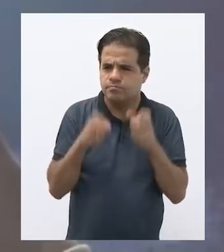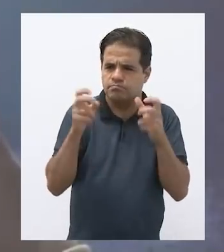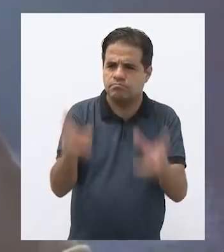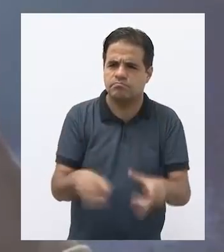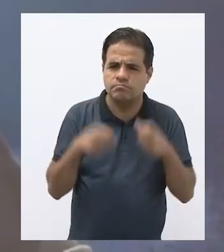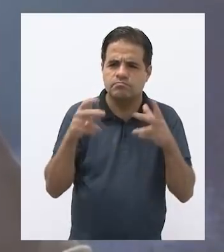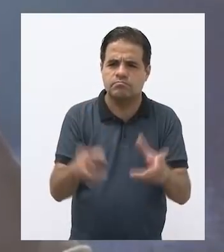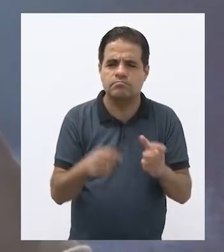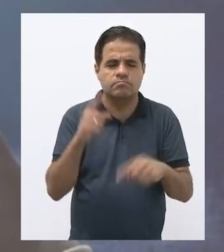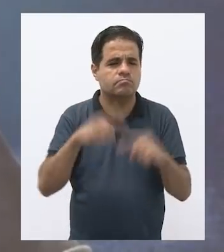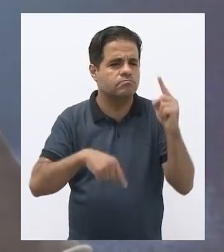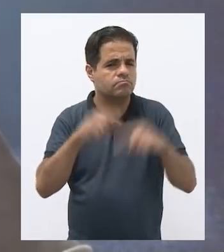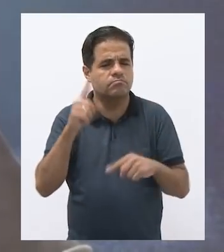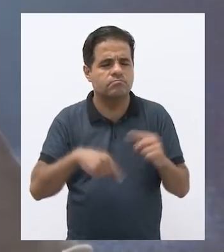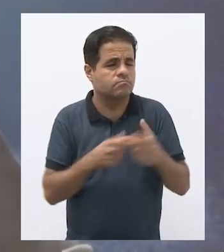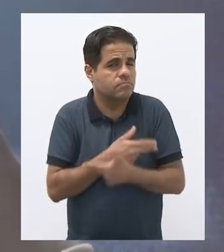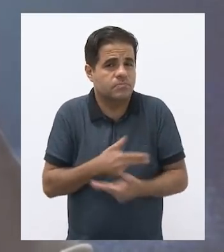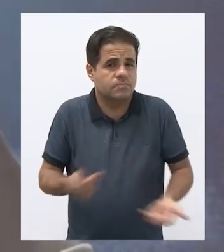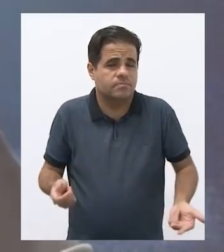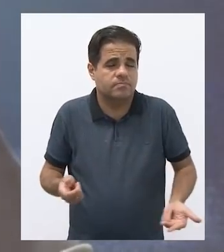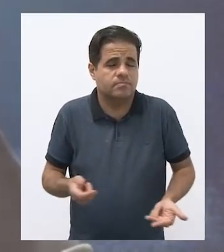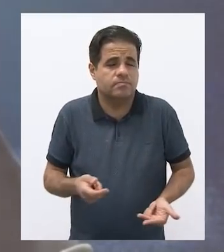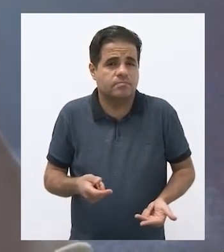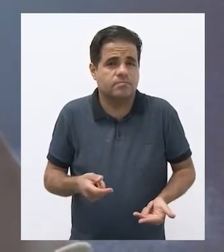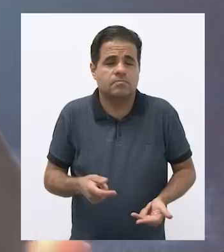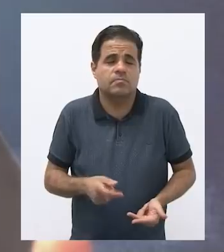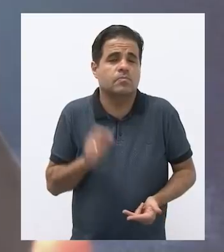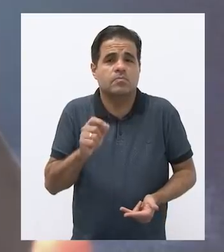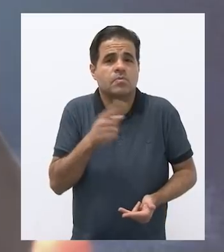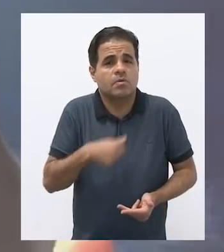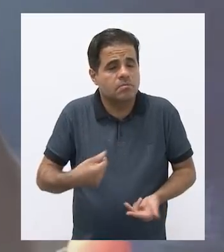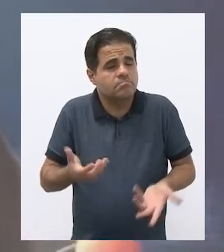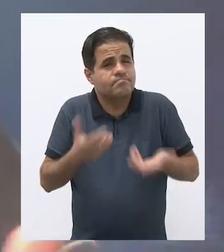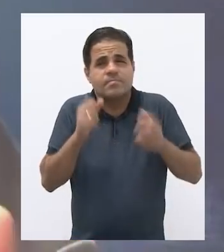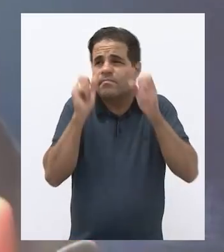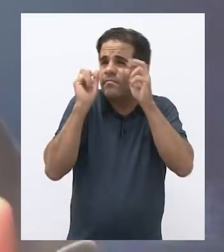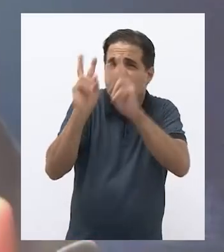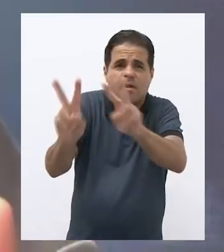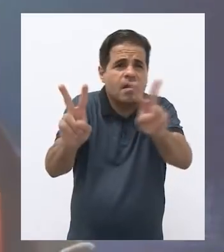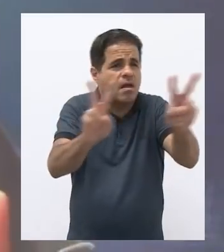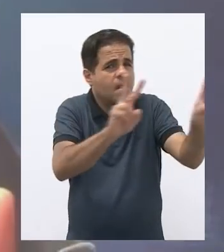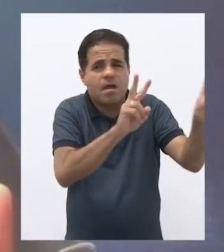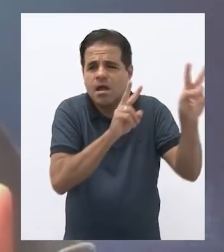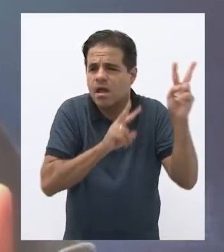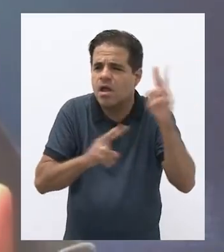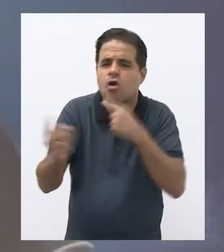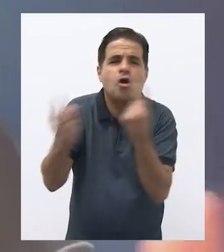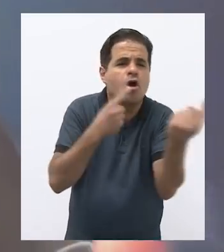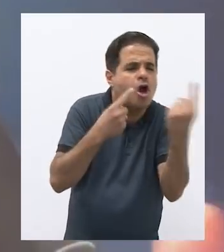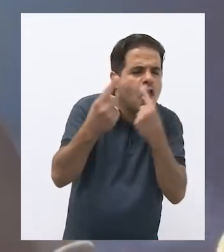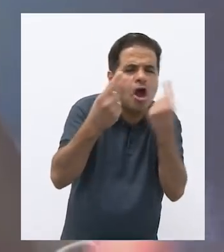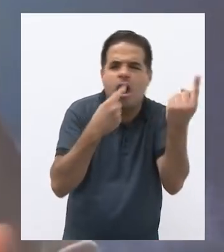dos recursos. Não é? O que a gente mais vê, e eu converso muito com